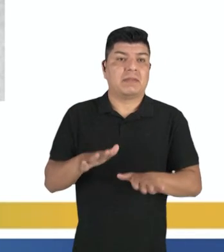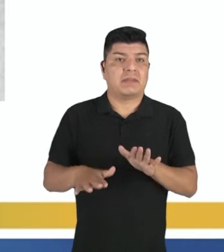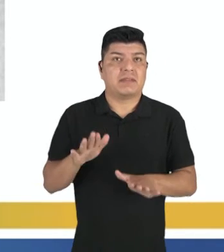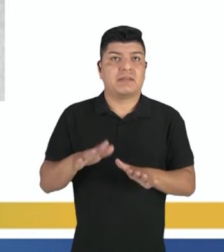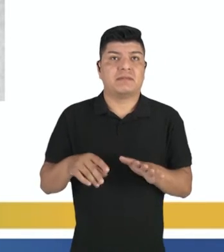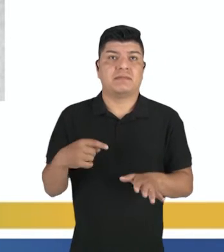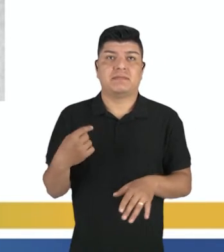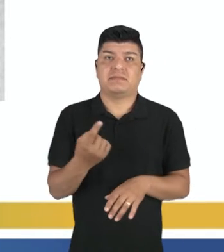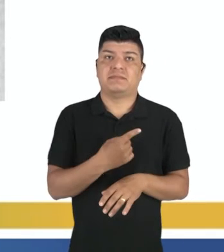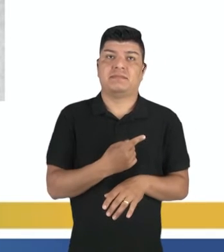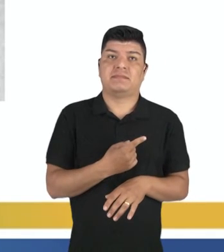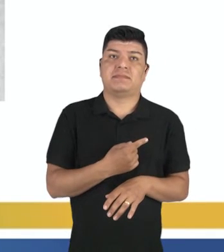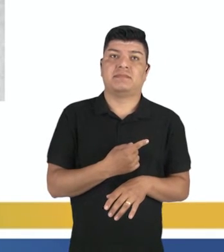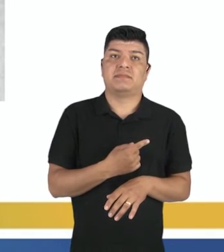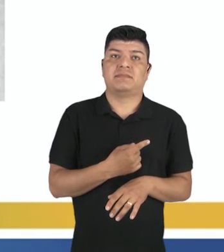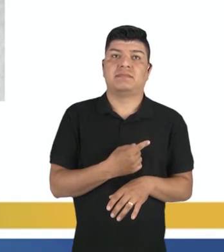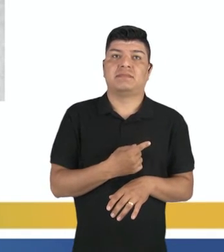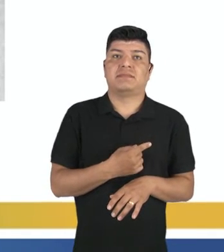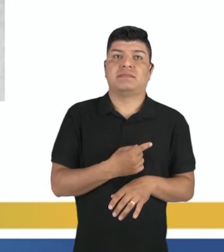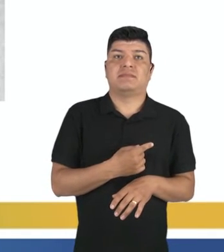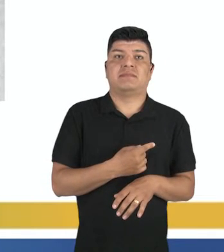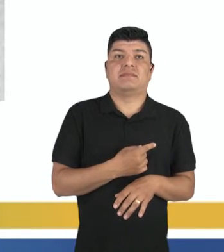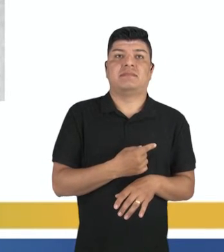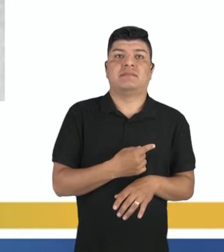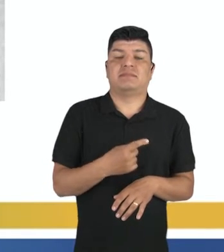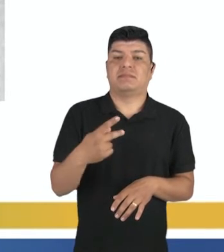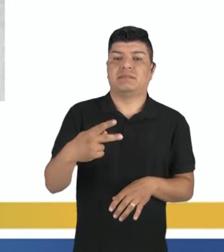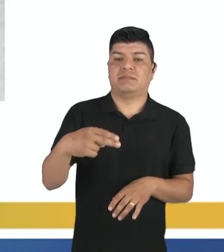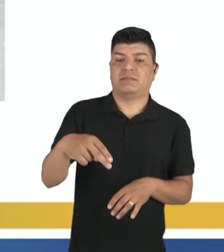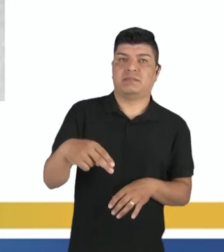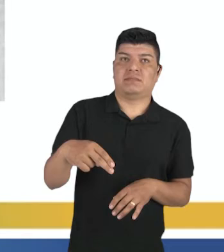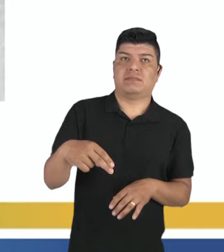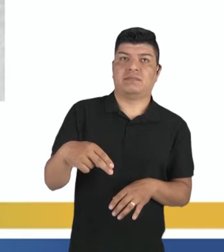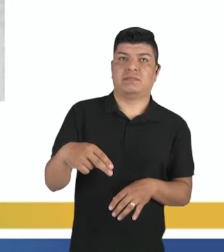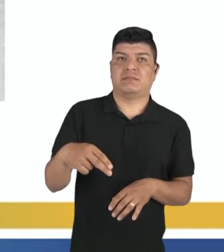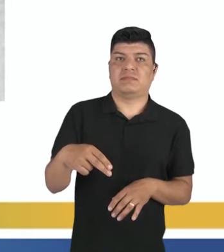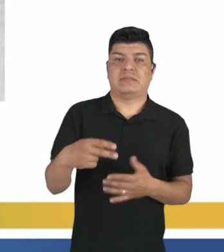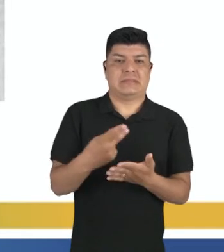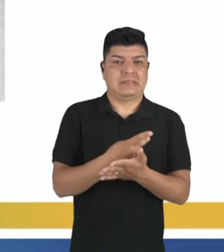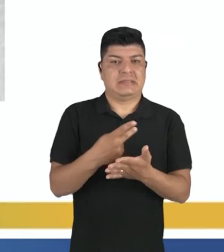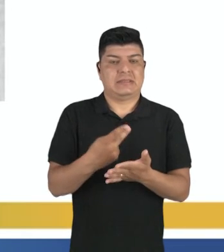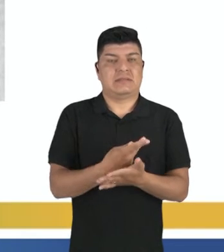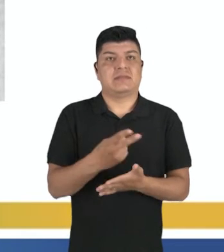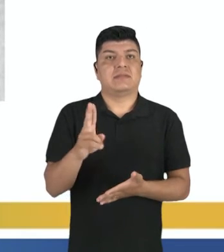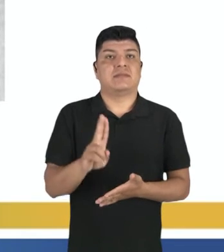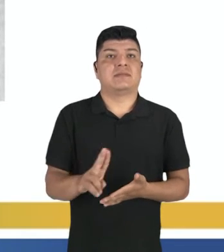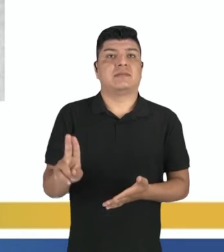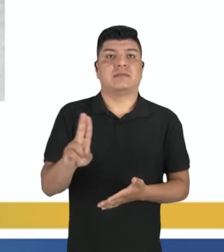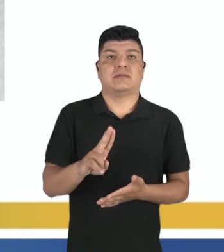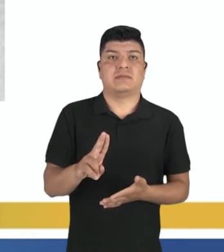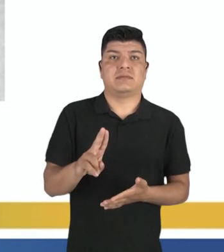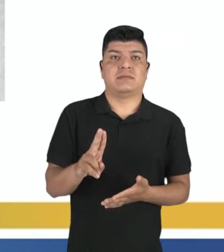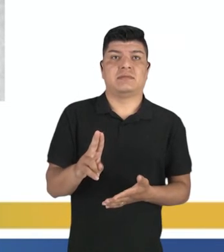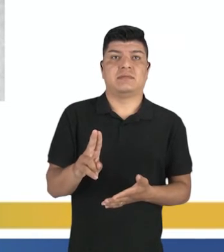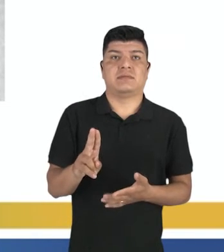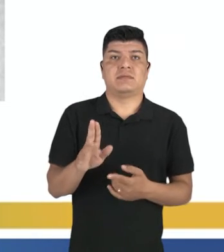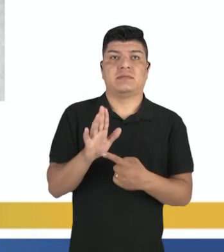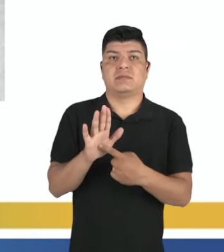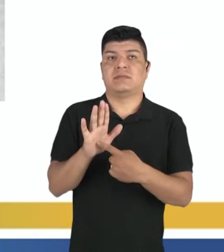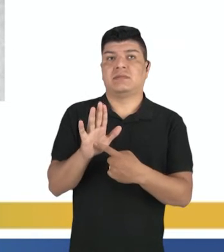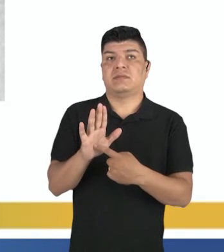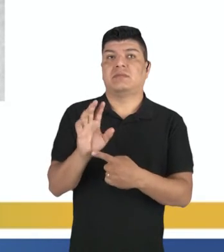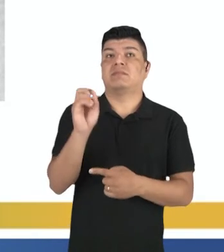nós utilizamos esse pronome de forma inadequada, quando nós colocamos aqui,